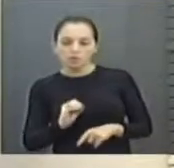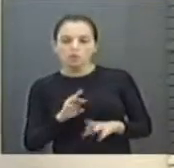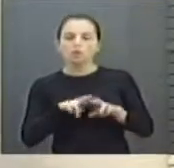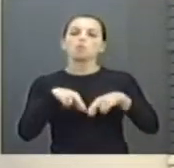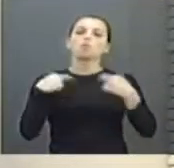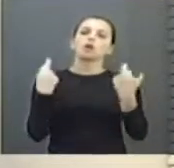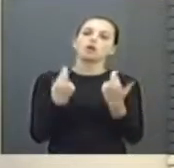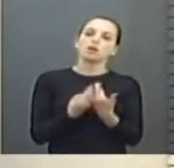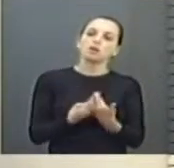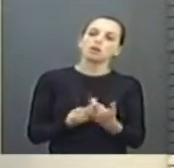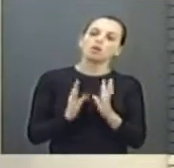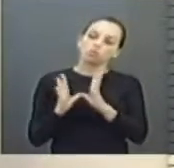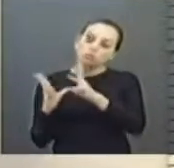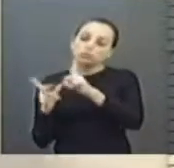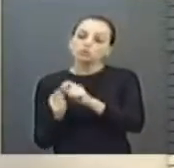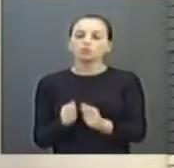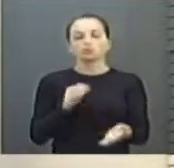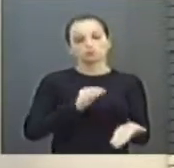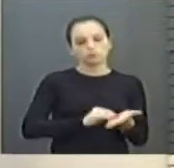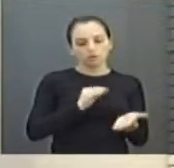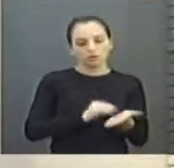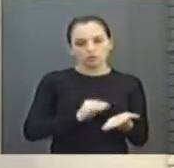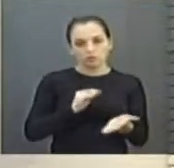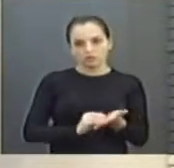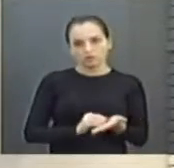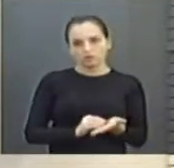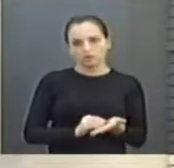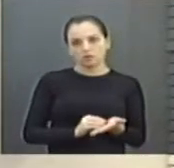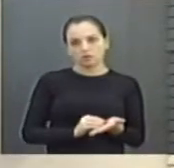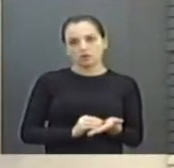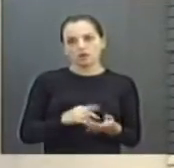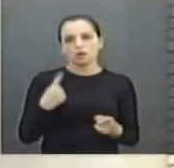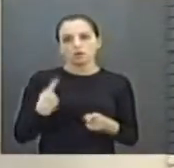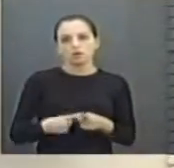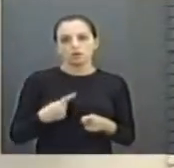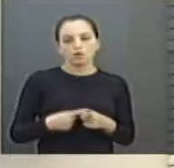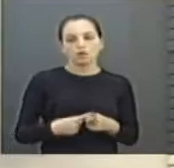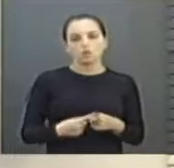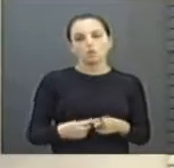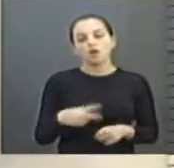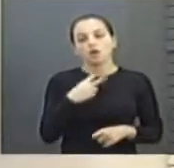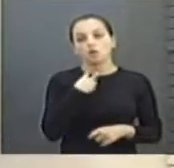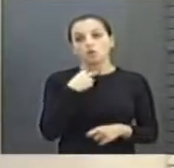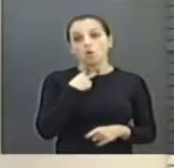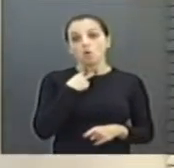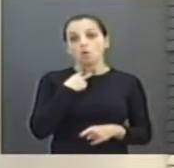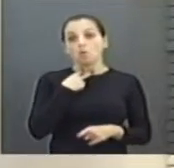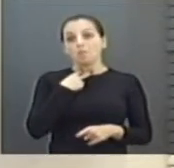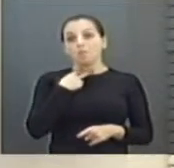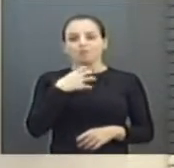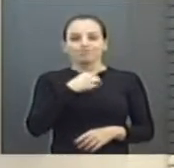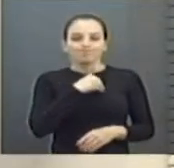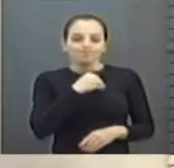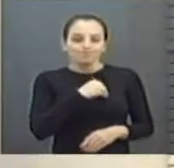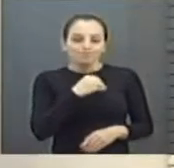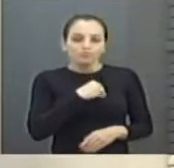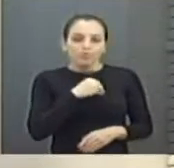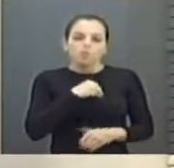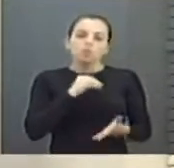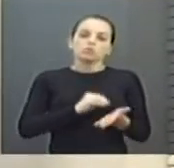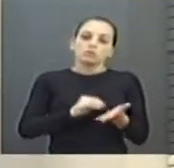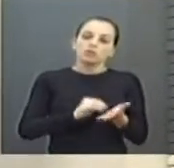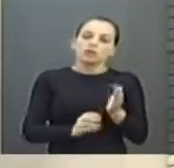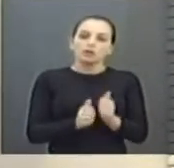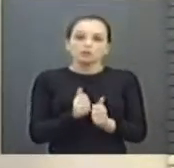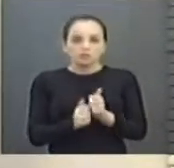com todas as secretarias. Então, eu queria até passar para você, porque não podemos culpar só o secretário de esportes,